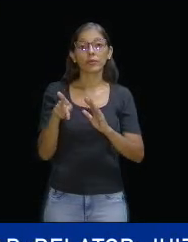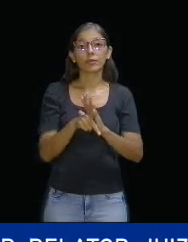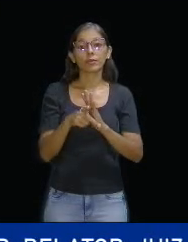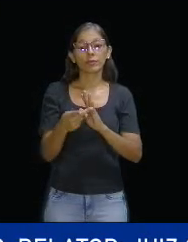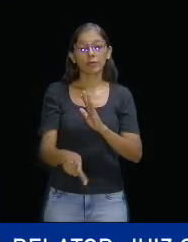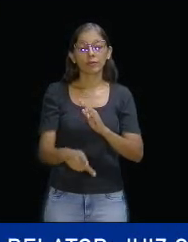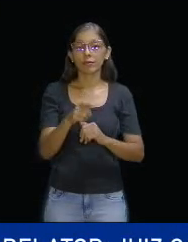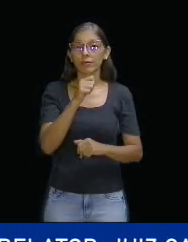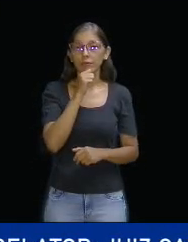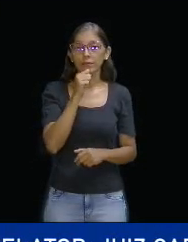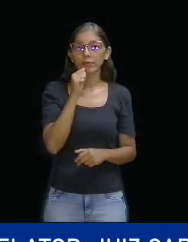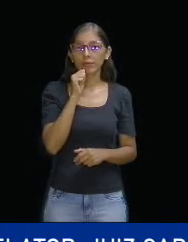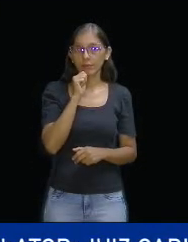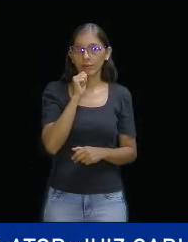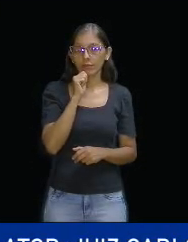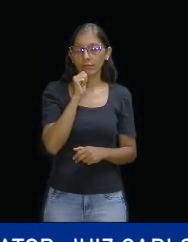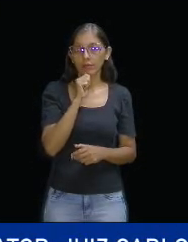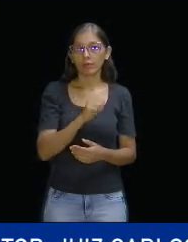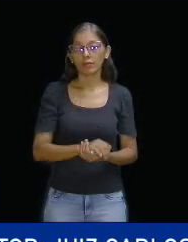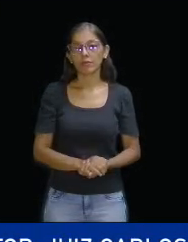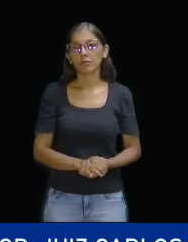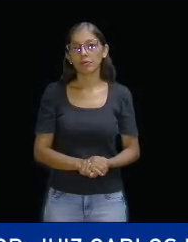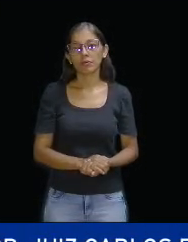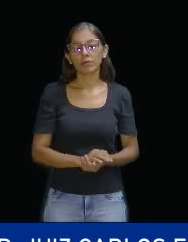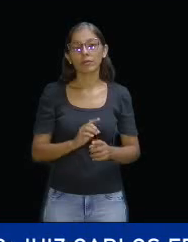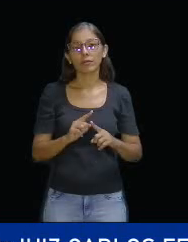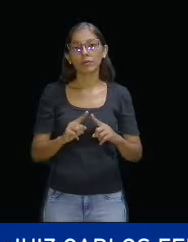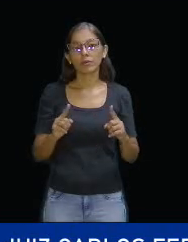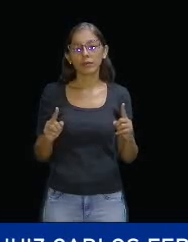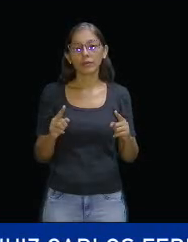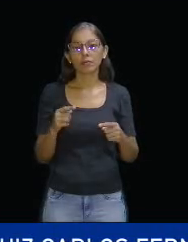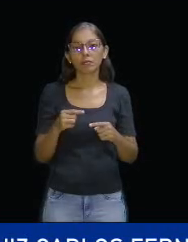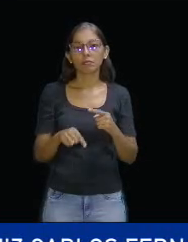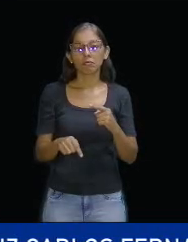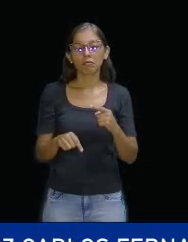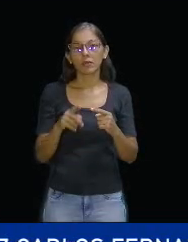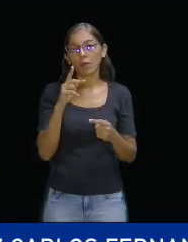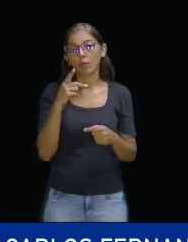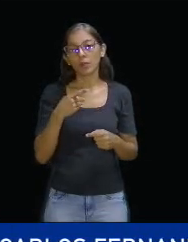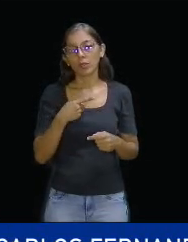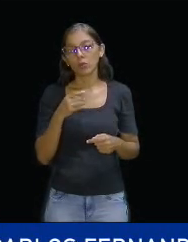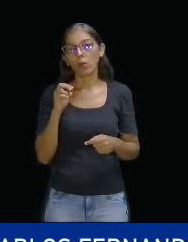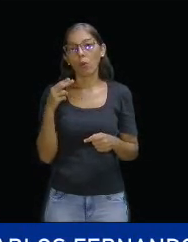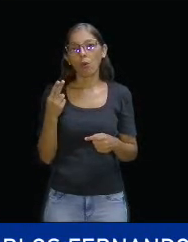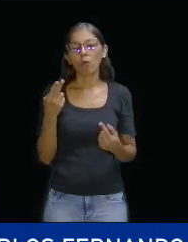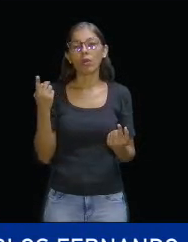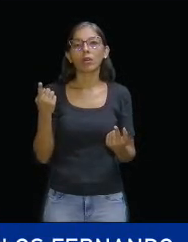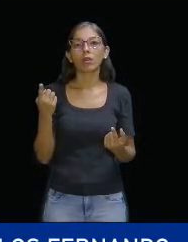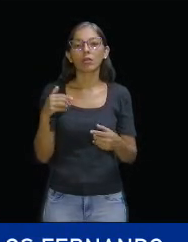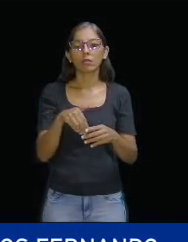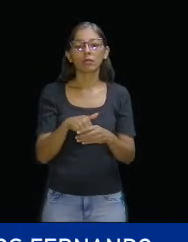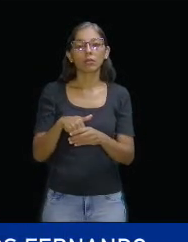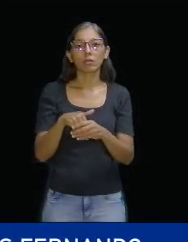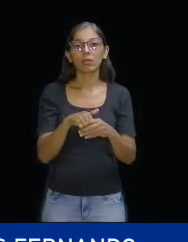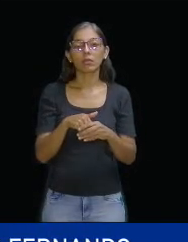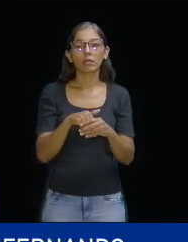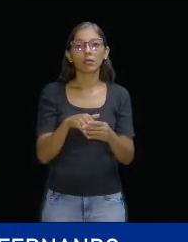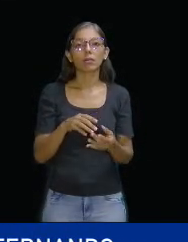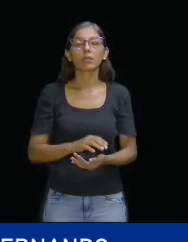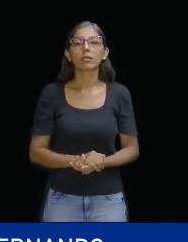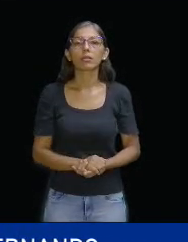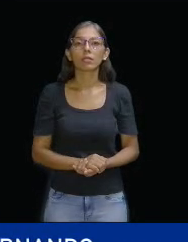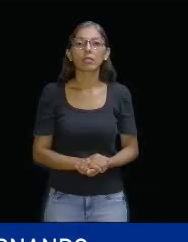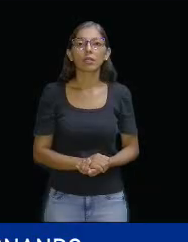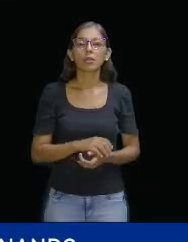sem conotação pessoal ou eleitoral que permita inferir a intenção de promoção de candidatura ou de